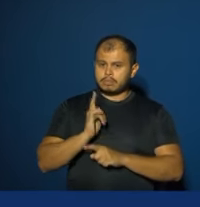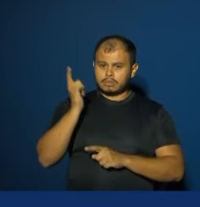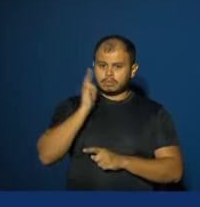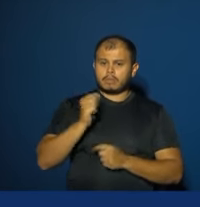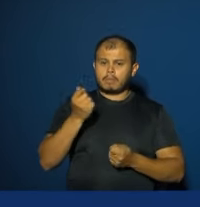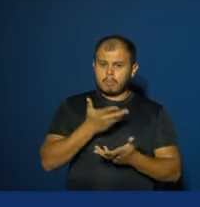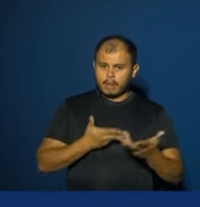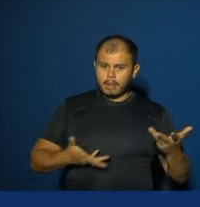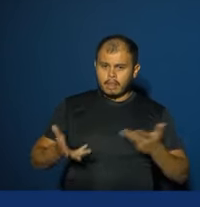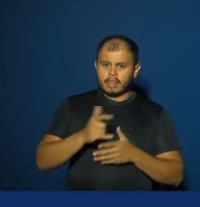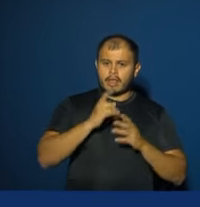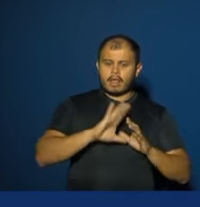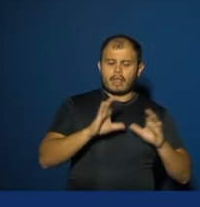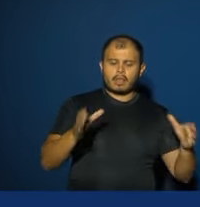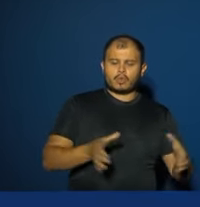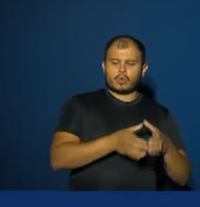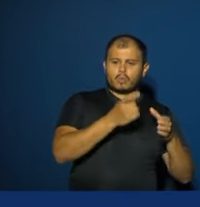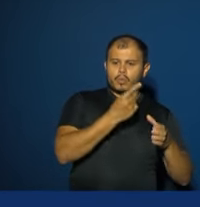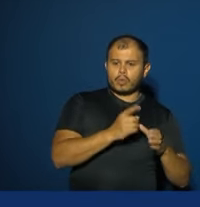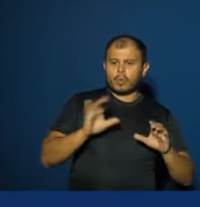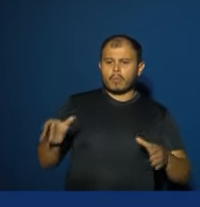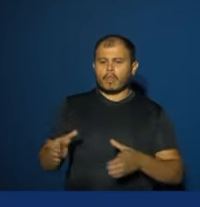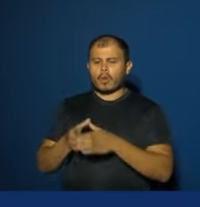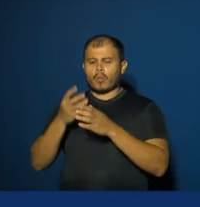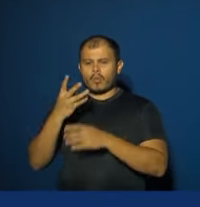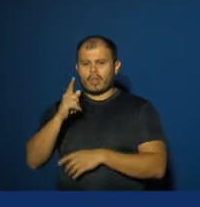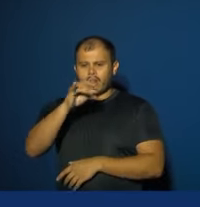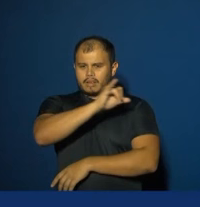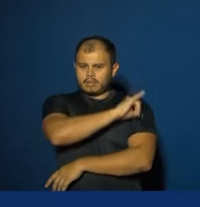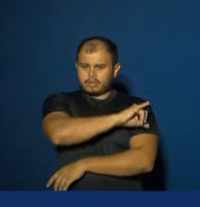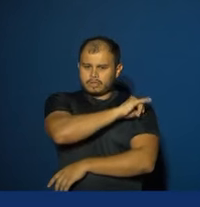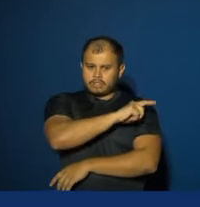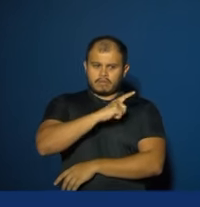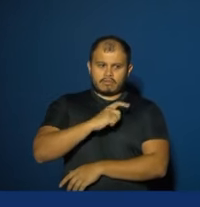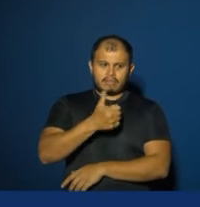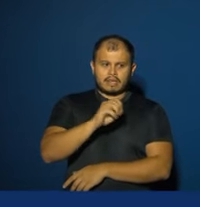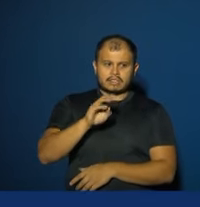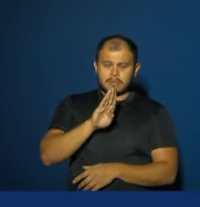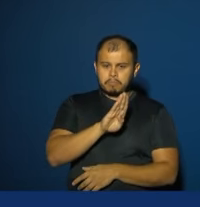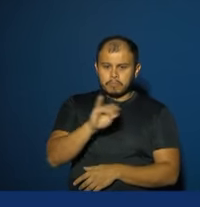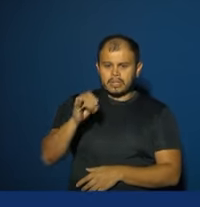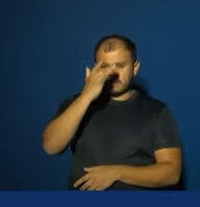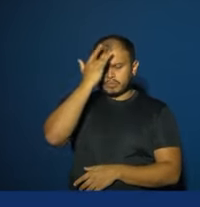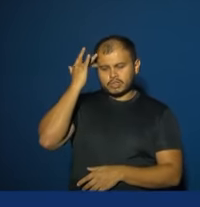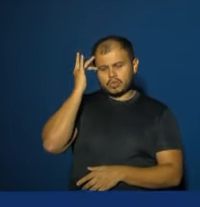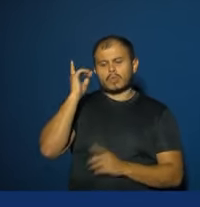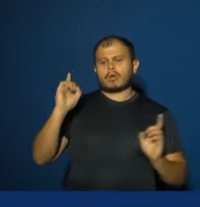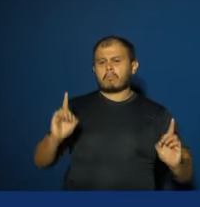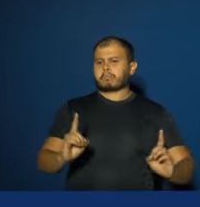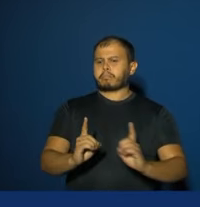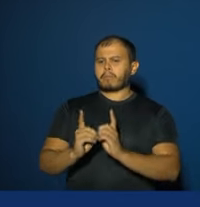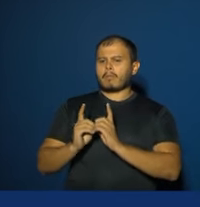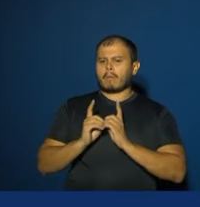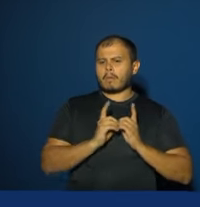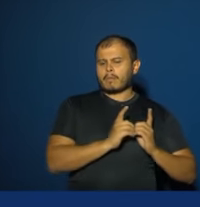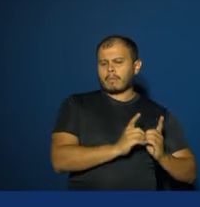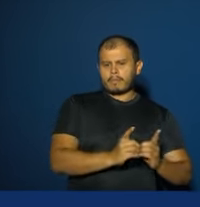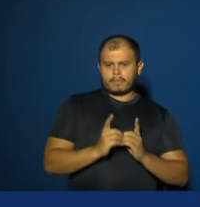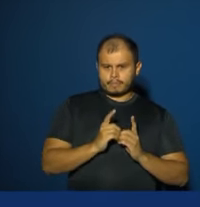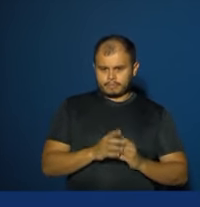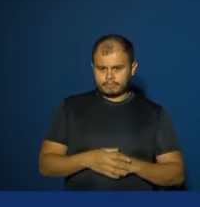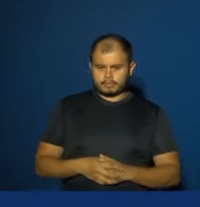que é o bloco um e bloco 4ro no Rio de Janeiro 10 milhões de pessoas atendidas lá eh requereram tanto paraa